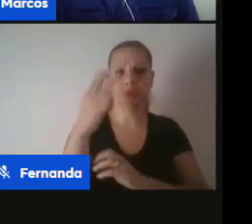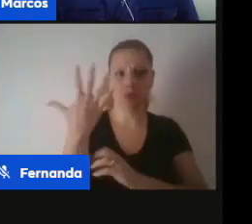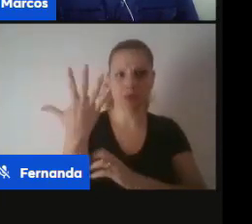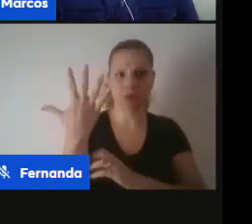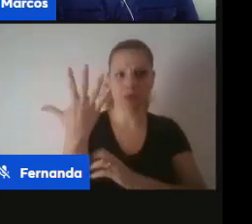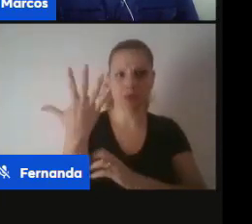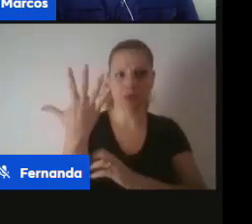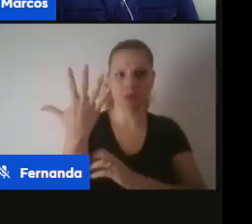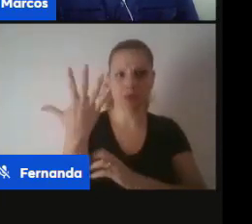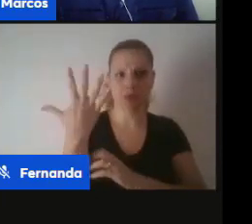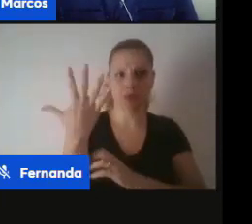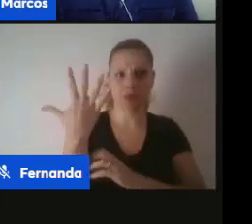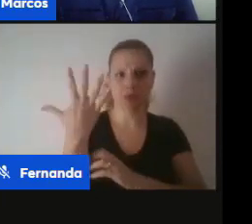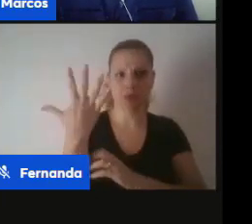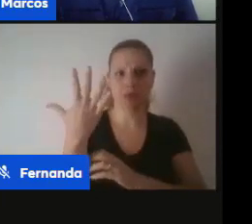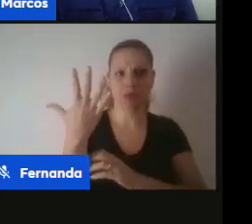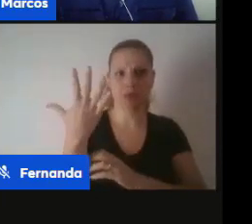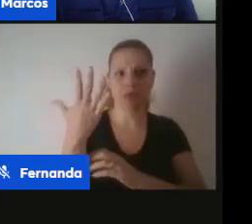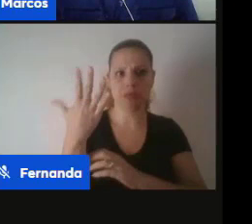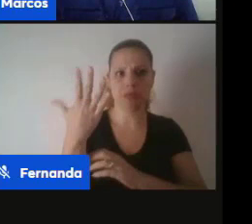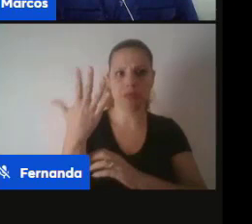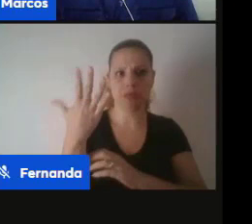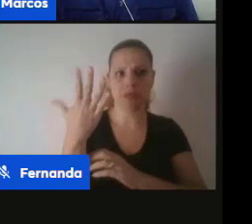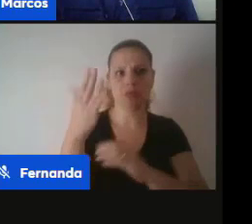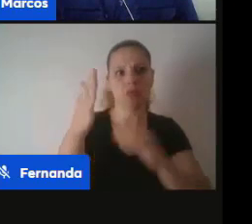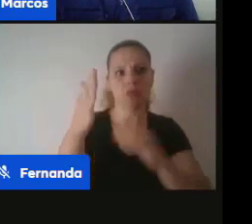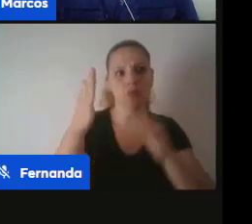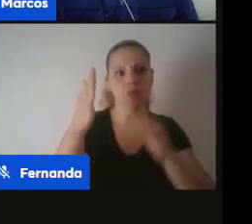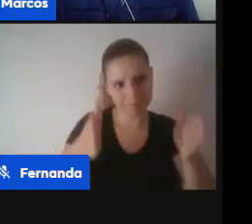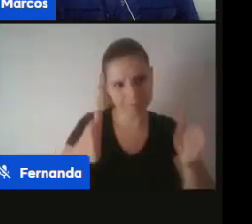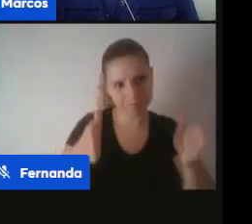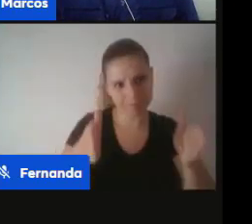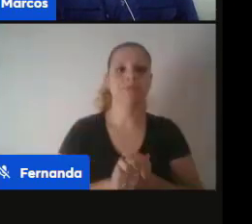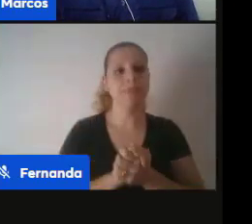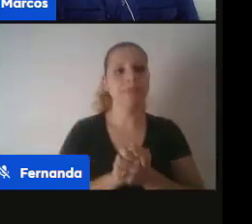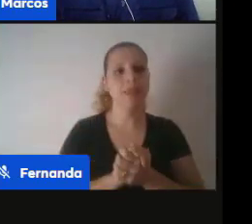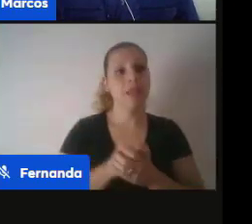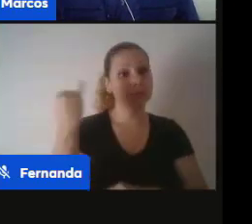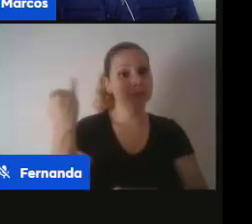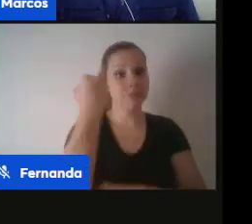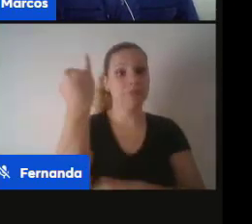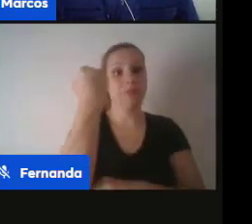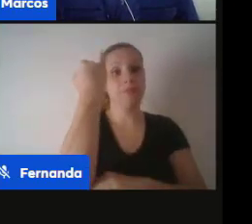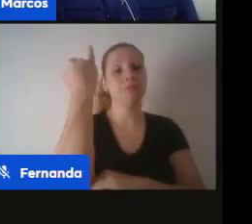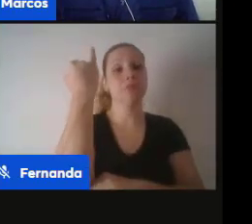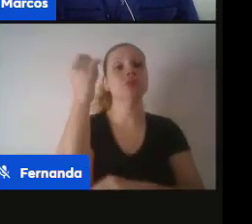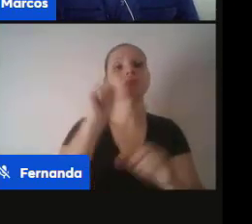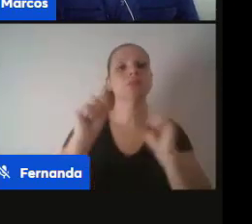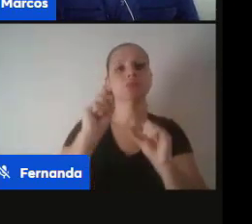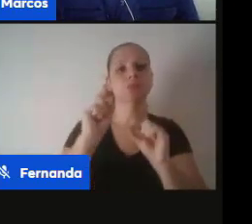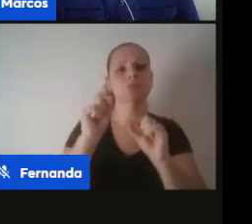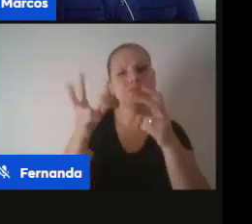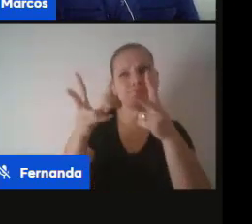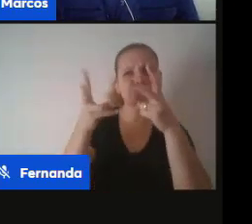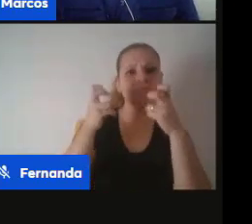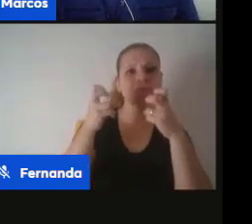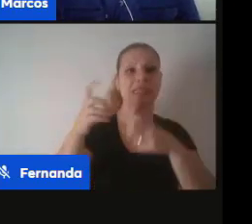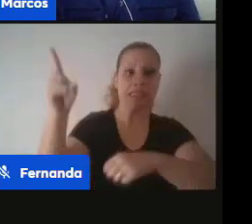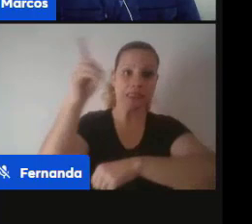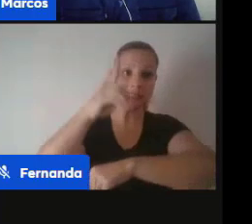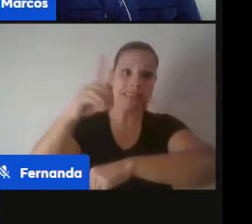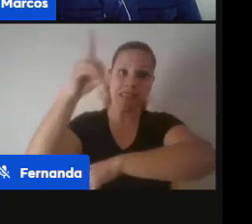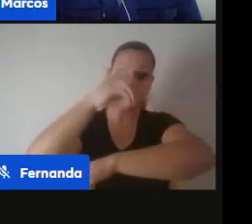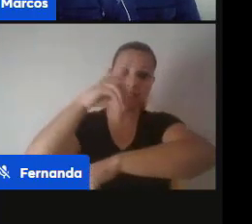período sazonal, mudança eventualmente disso. É importante,